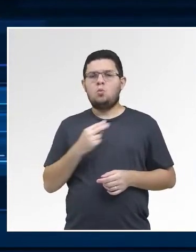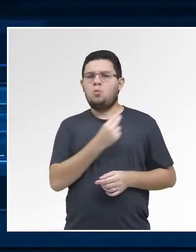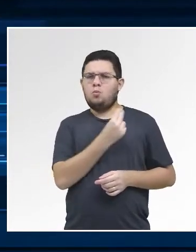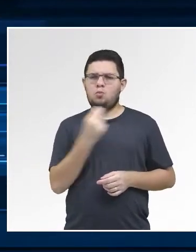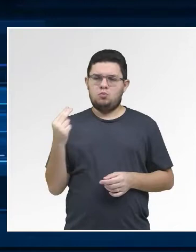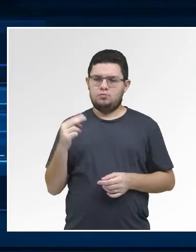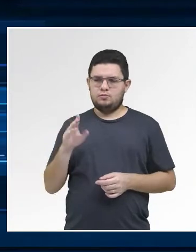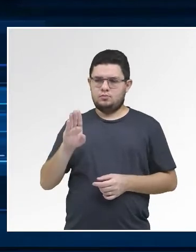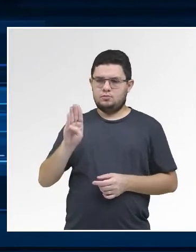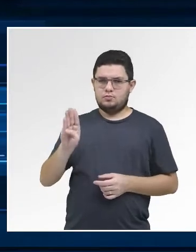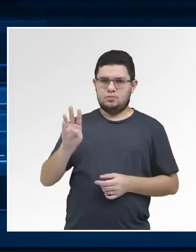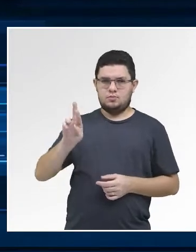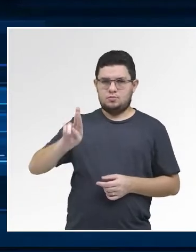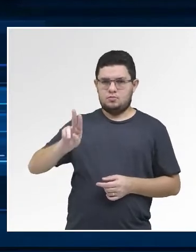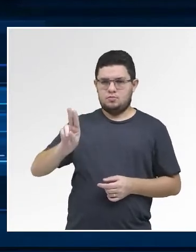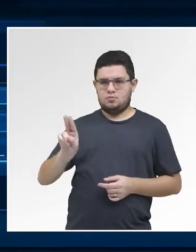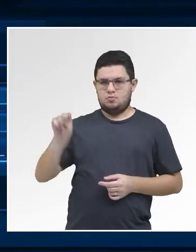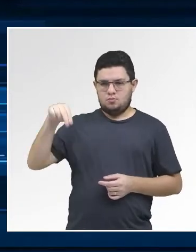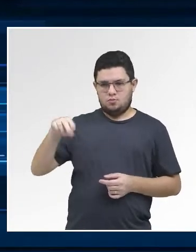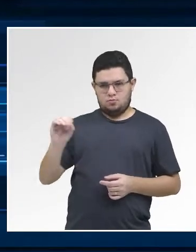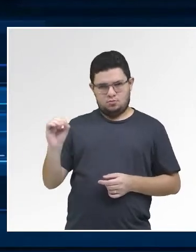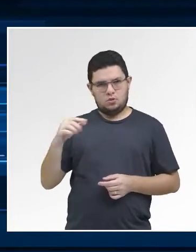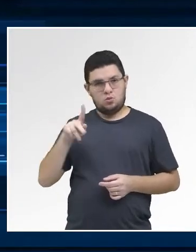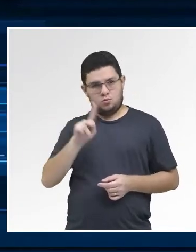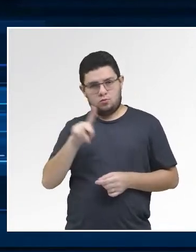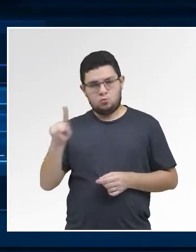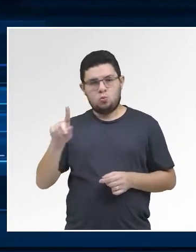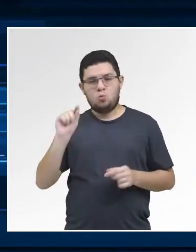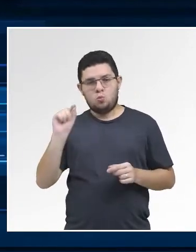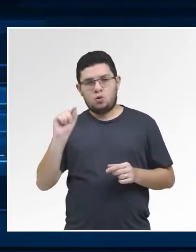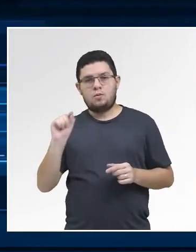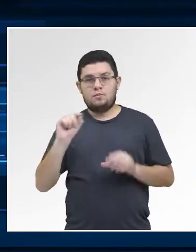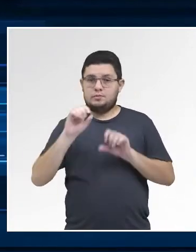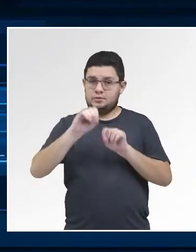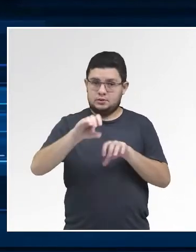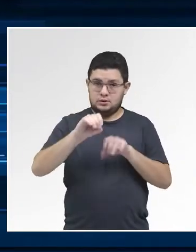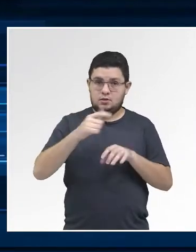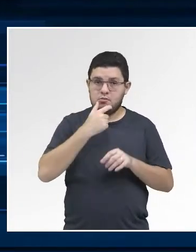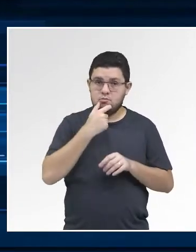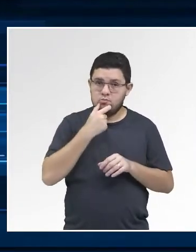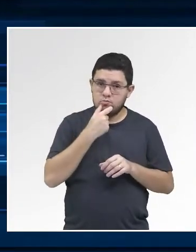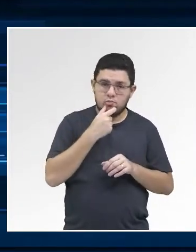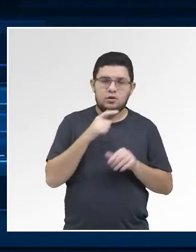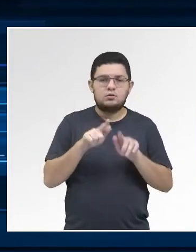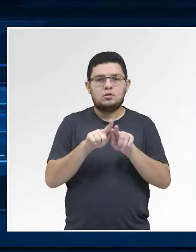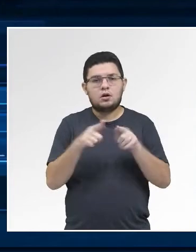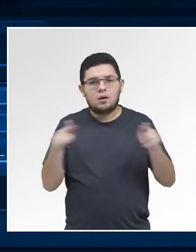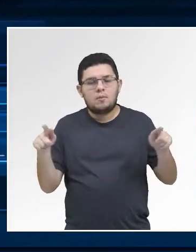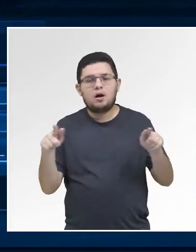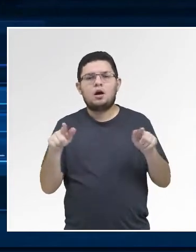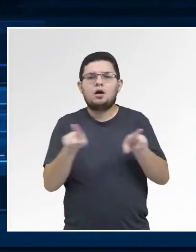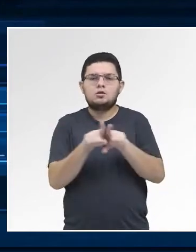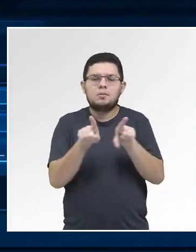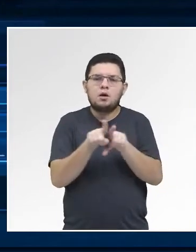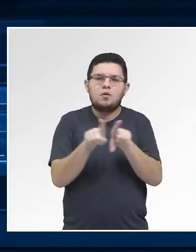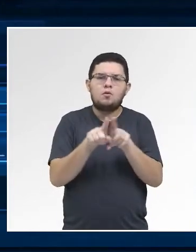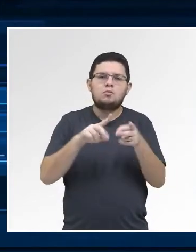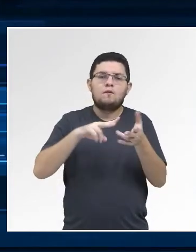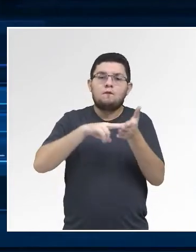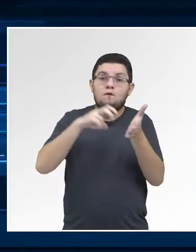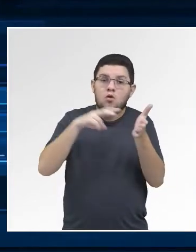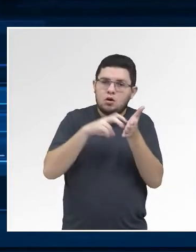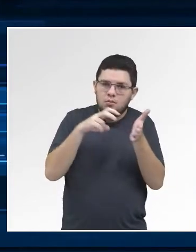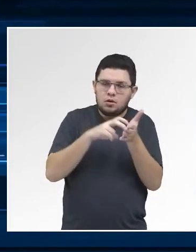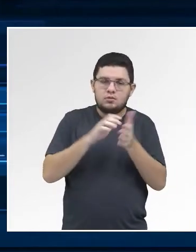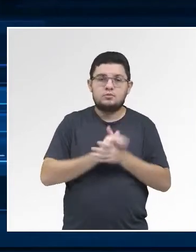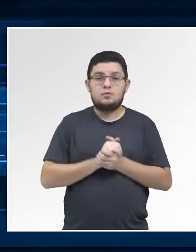trazer uma nova, abordagem de gramática, ou também novos conteúdos de vocabulário. Então fiquem ligados aí que a